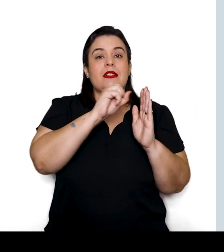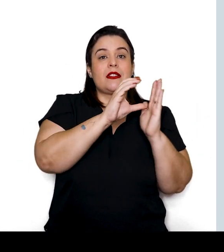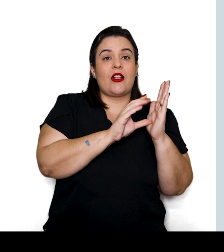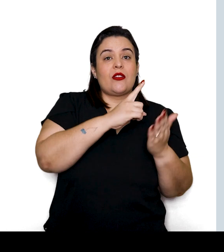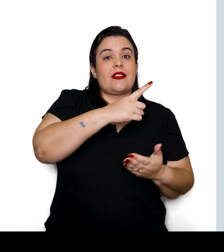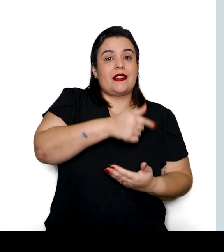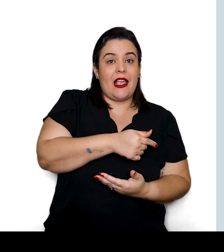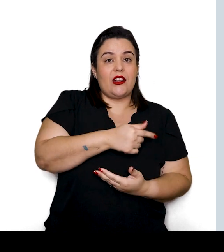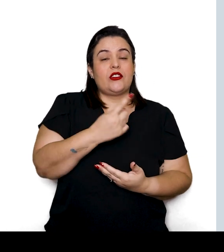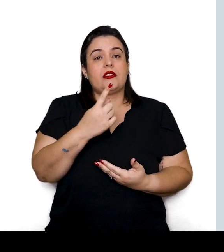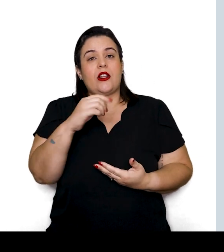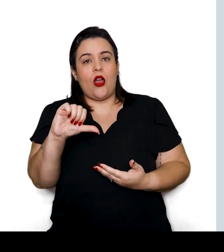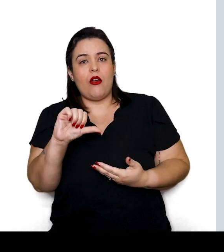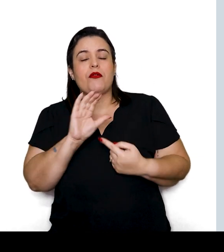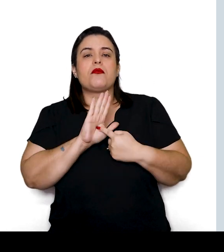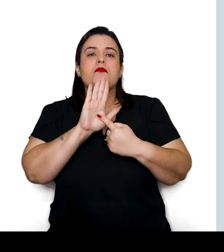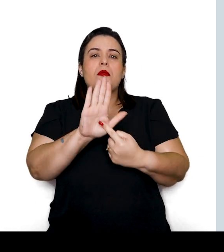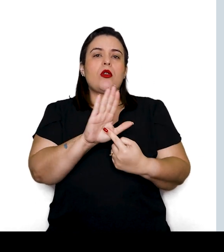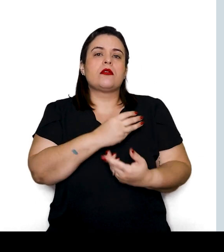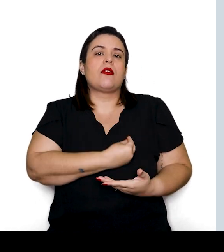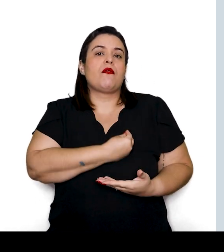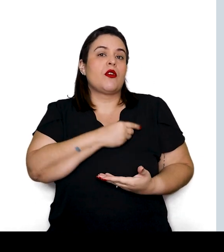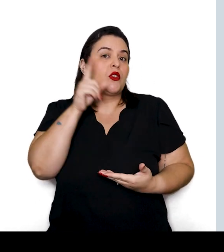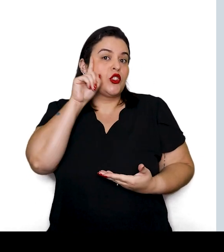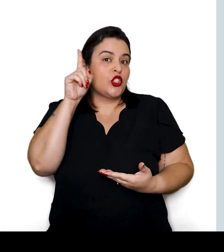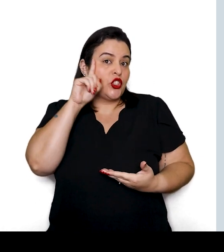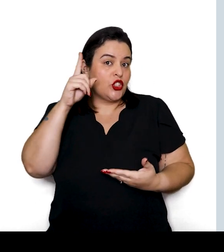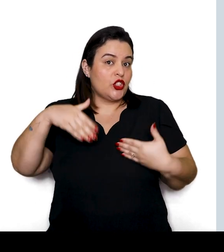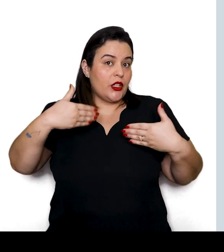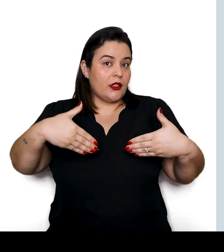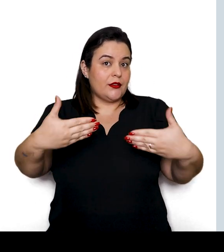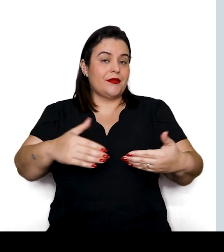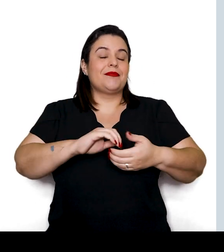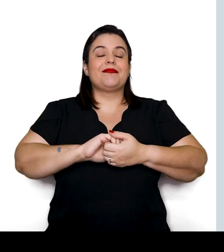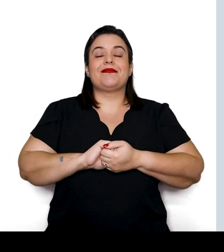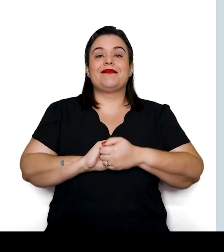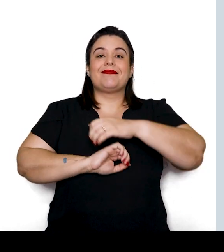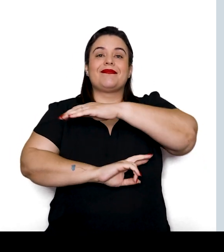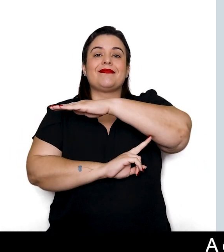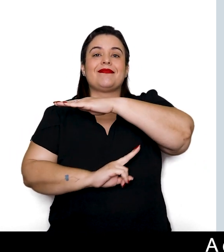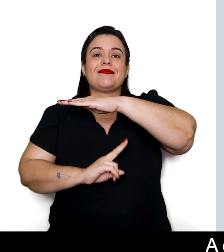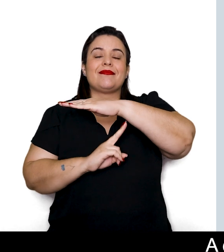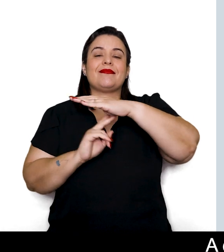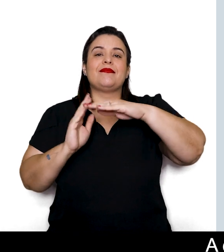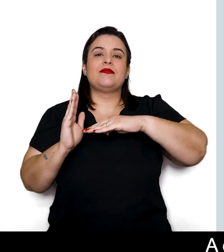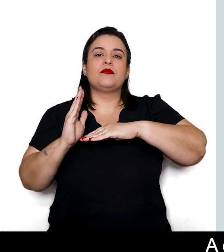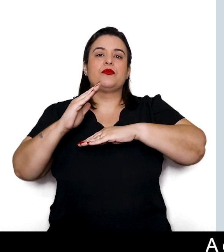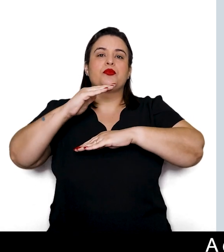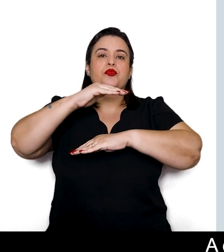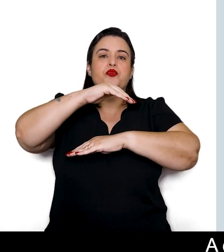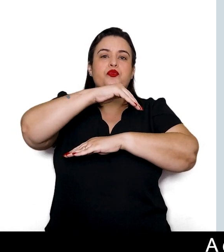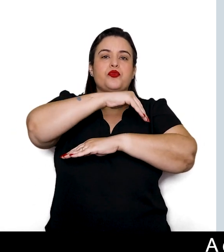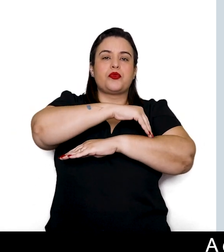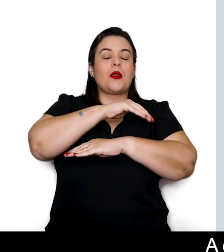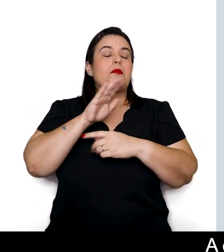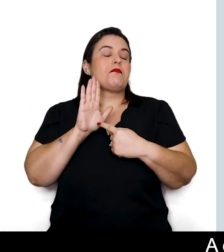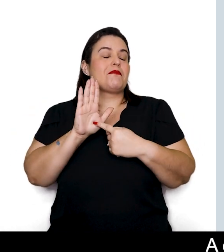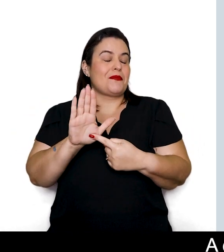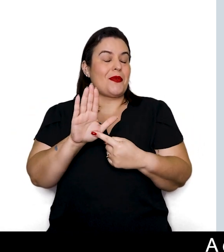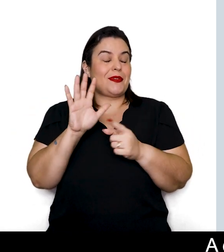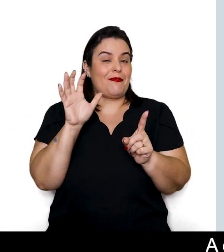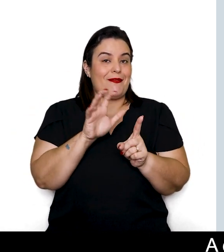entre os séculos XVII e XIX que retratavam cenas da vida cotidiana. A construção da ponte